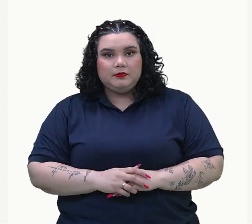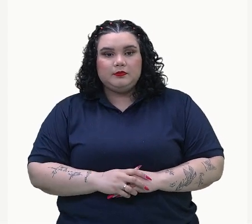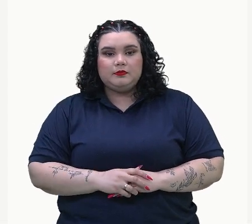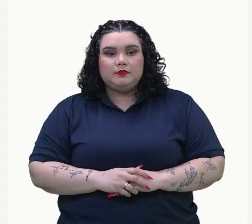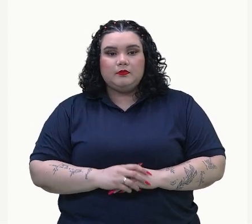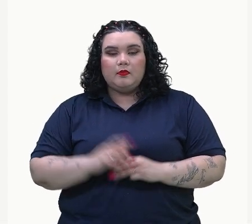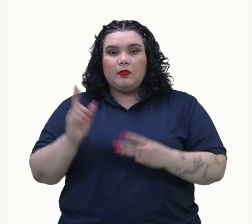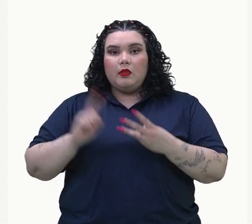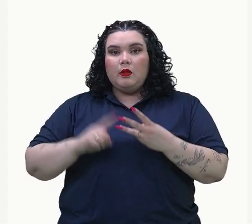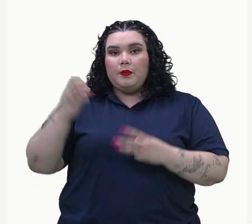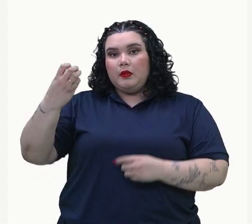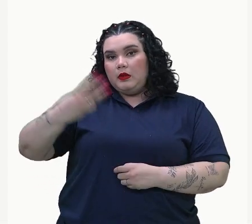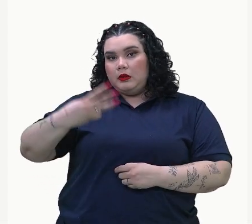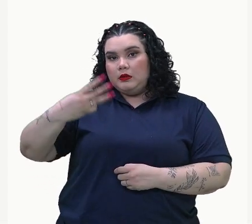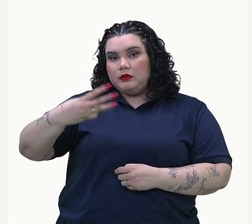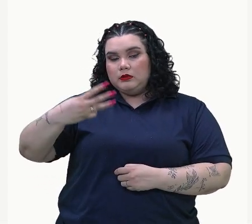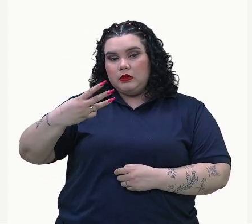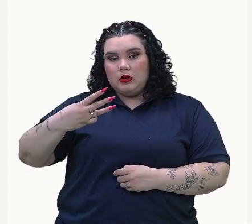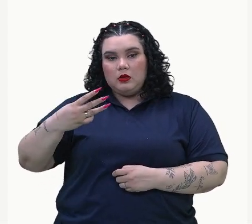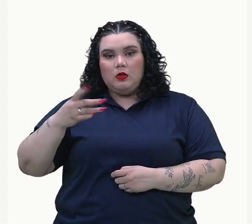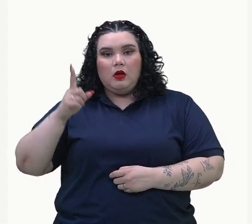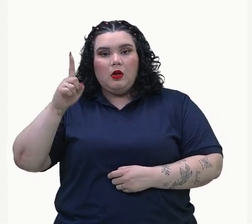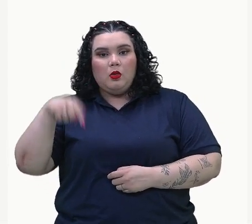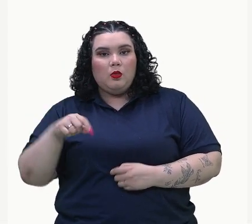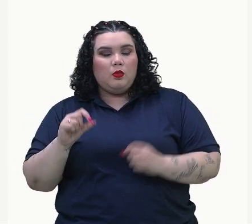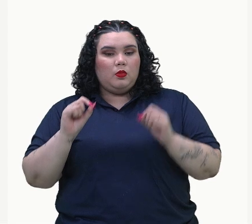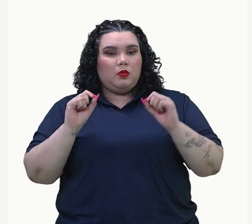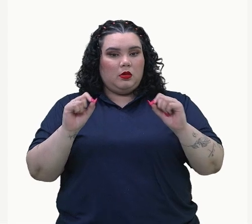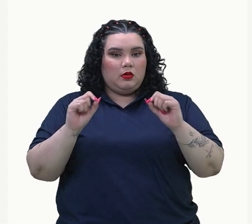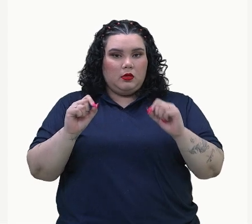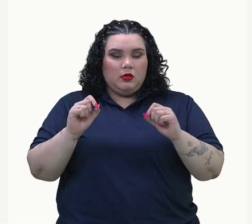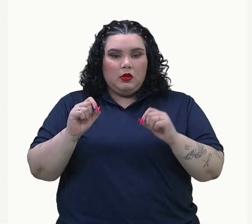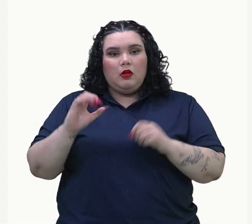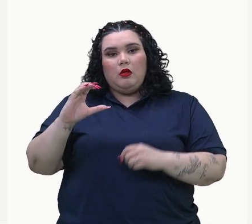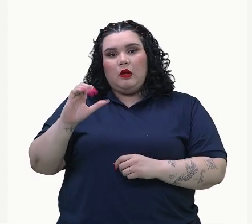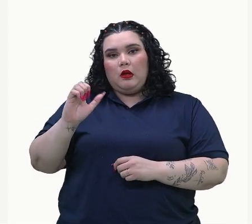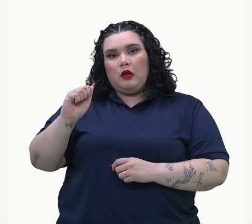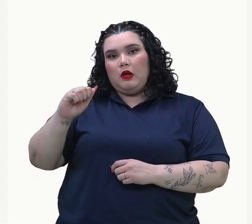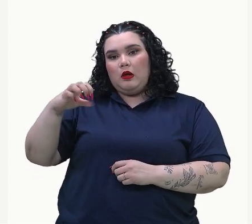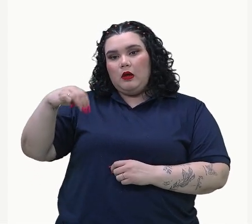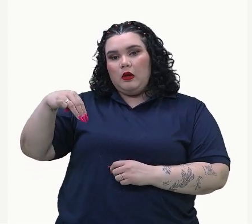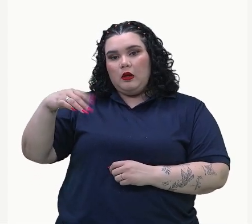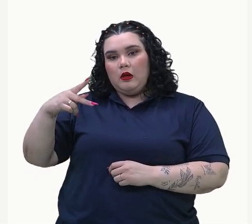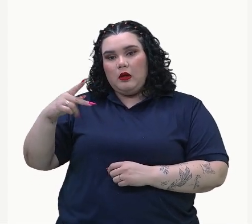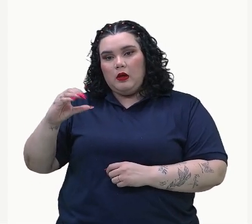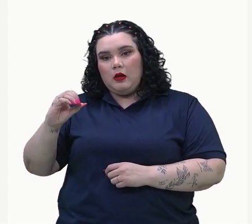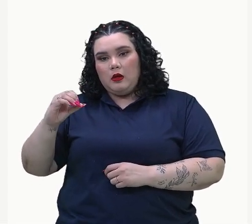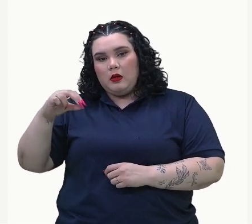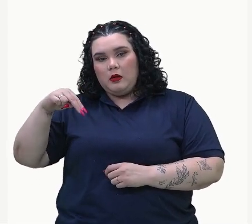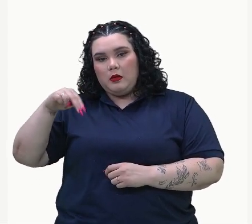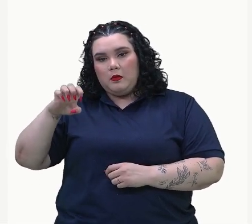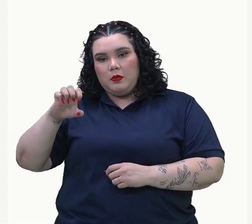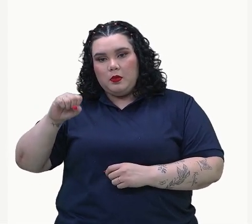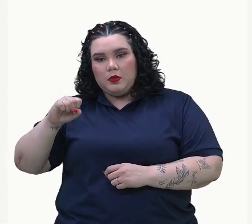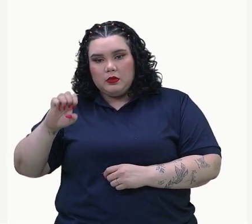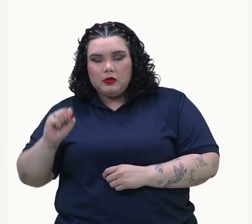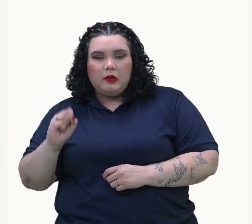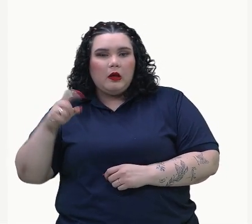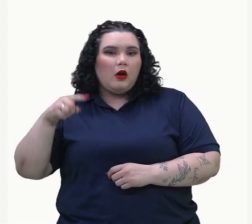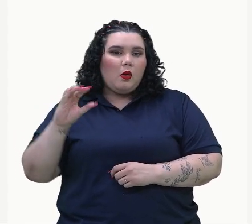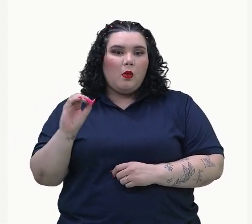e o terceiro estado, que eu posso dizer que são os camponeses, a burguesia, vamos lá?